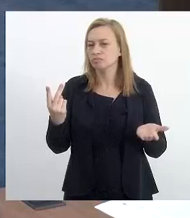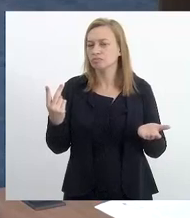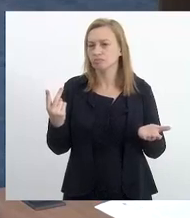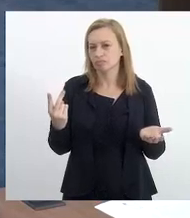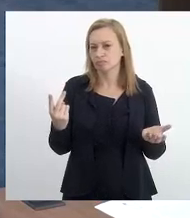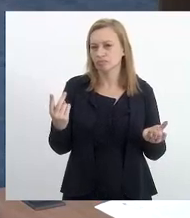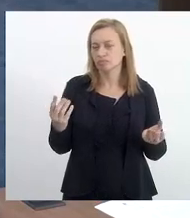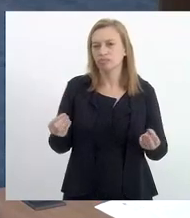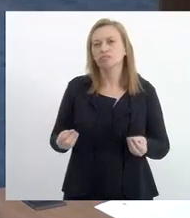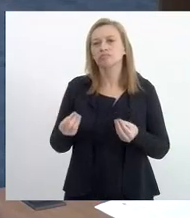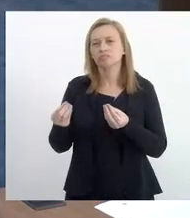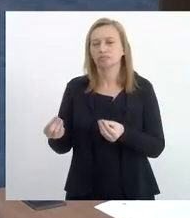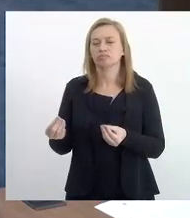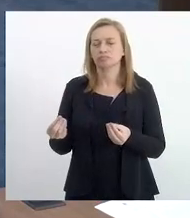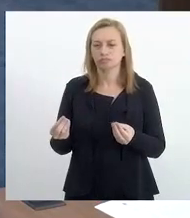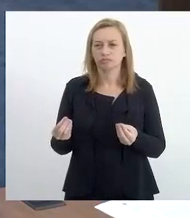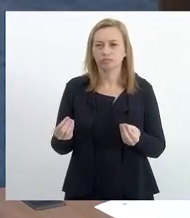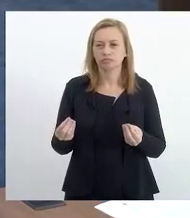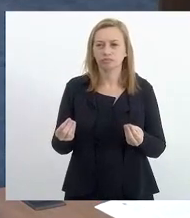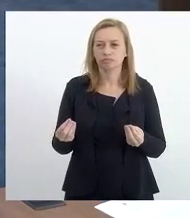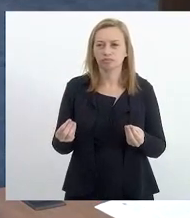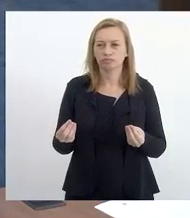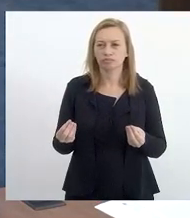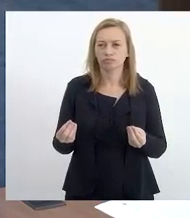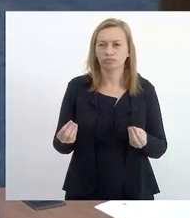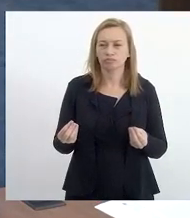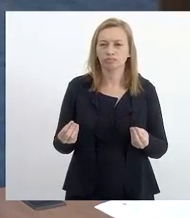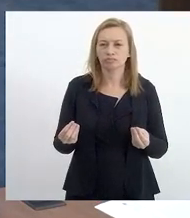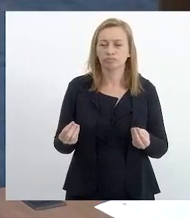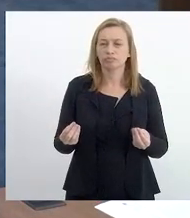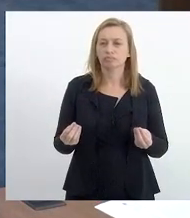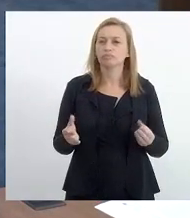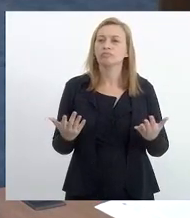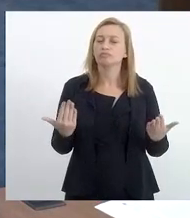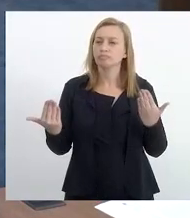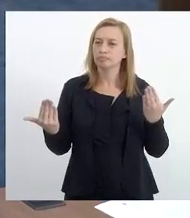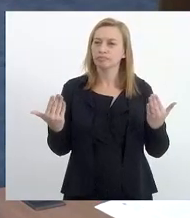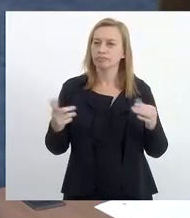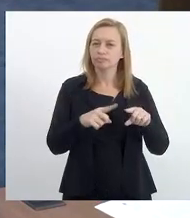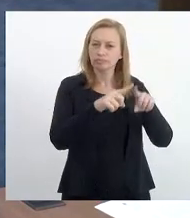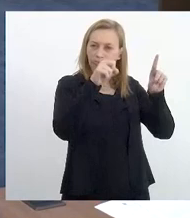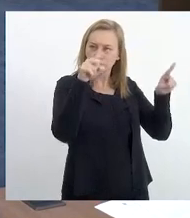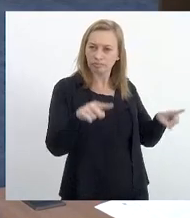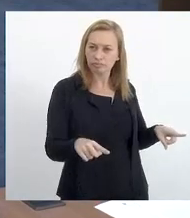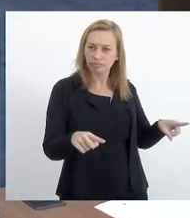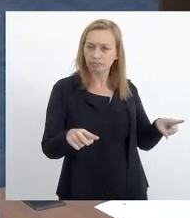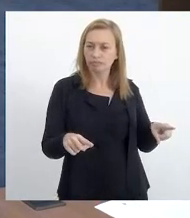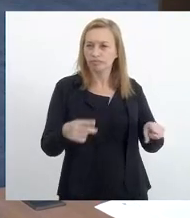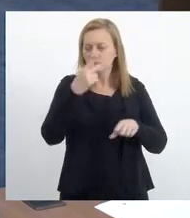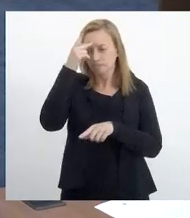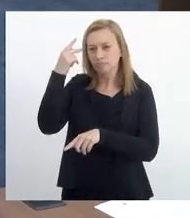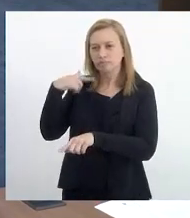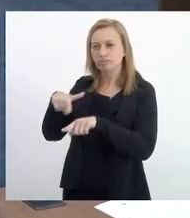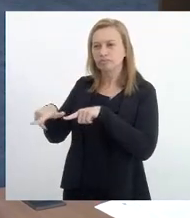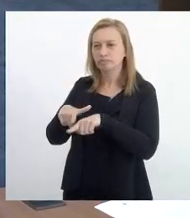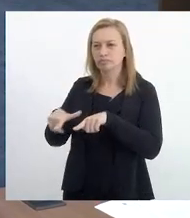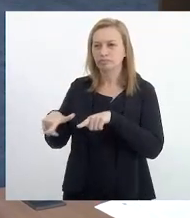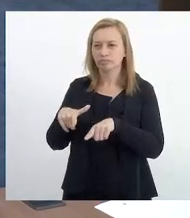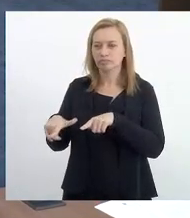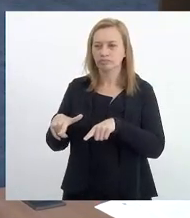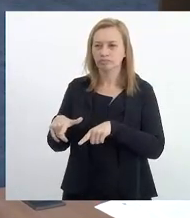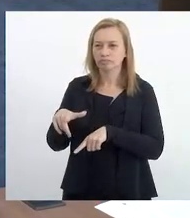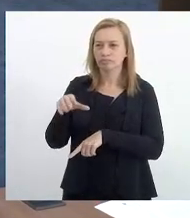a diferença, né, entre o servidor e o trabalhador